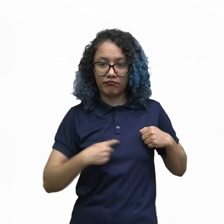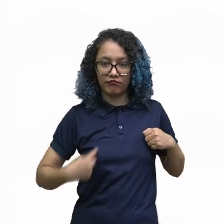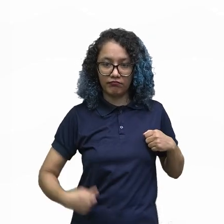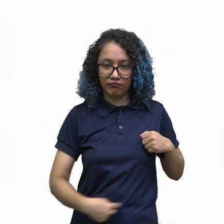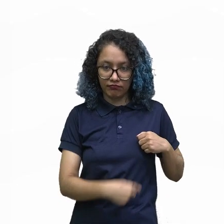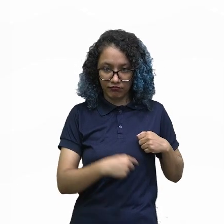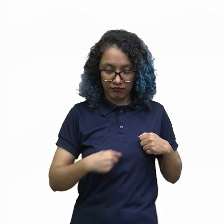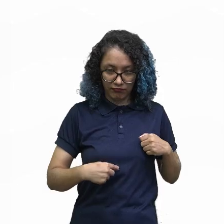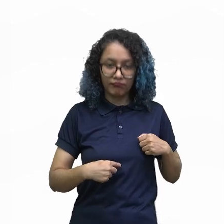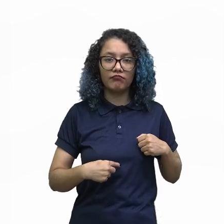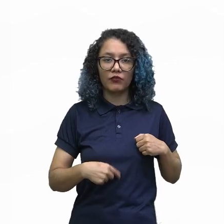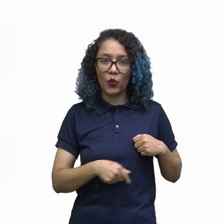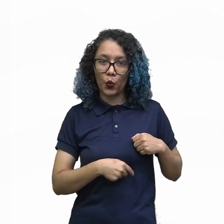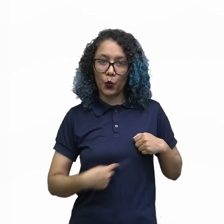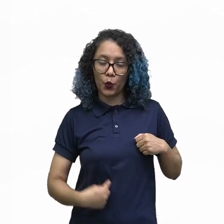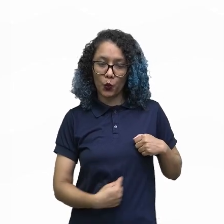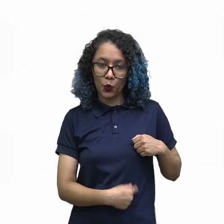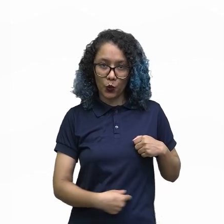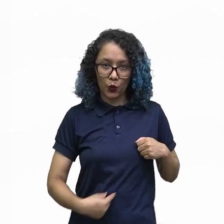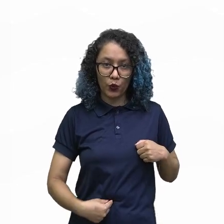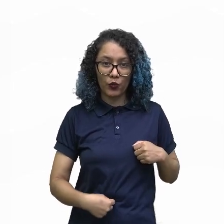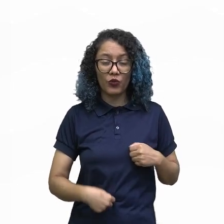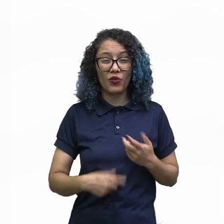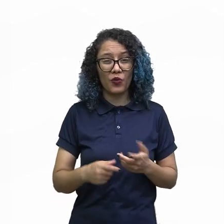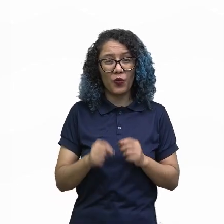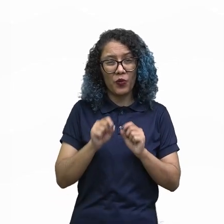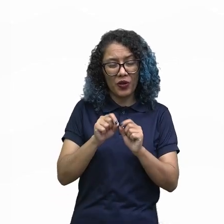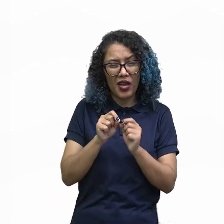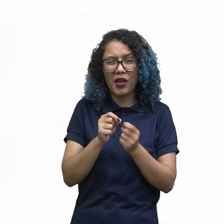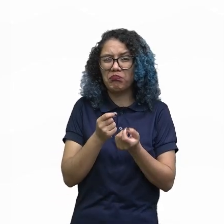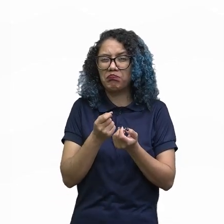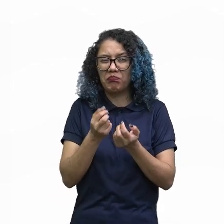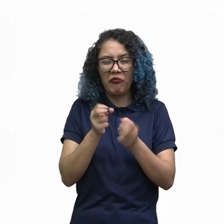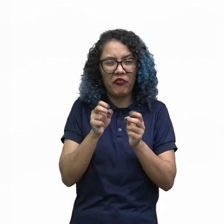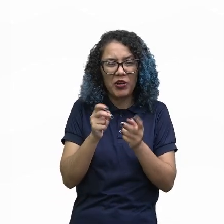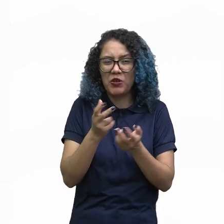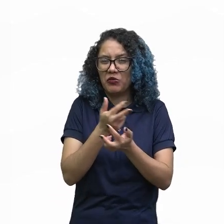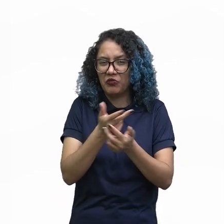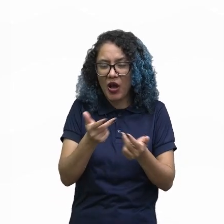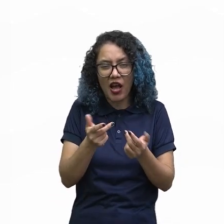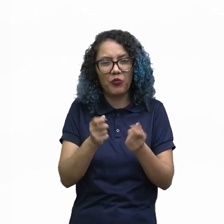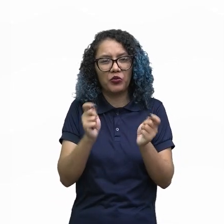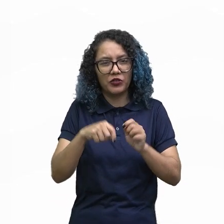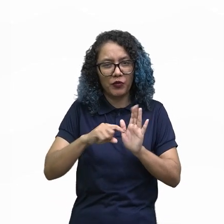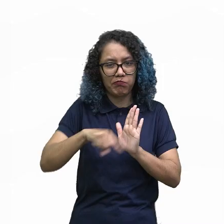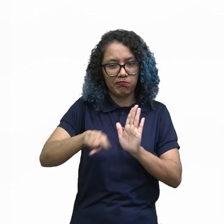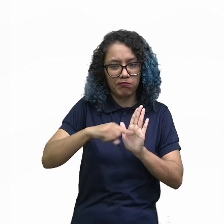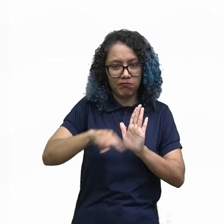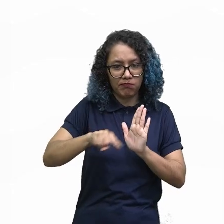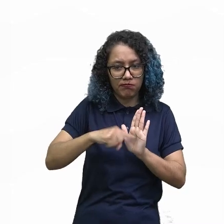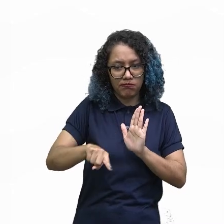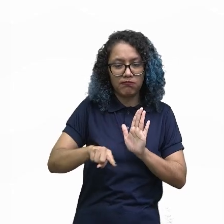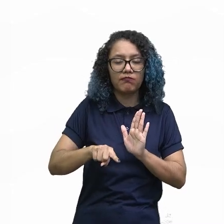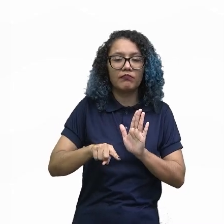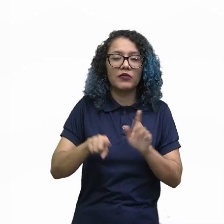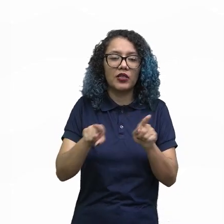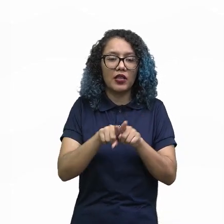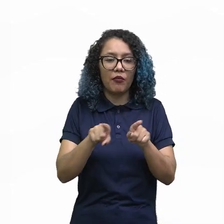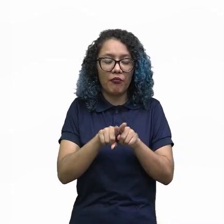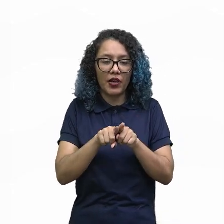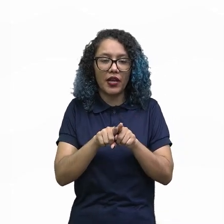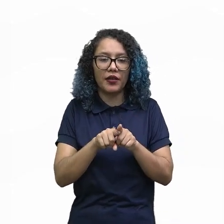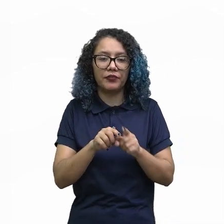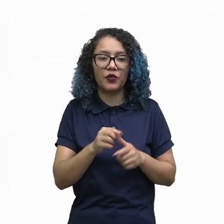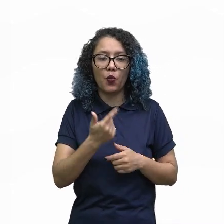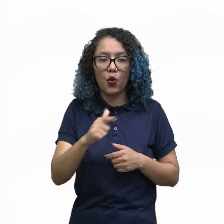proteção do nosso intestino contra agentes patógenos também, tá? Então, a gente observa, além dessas